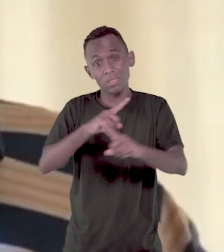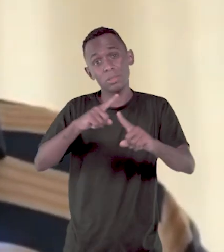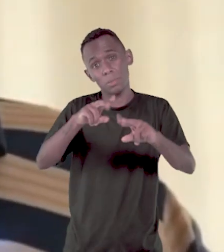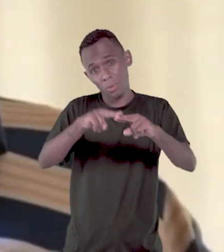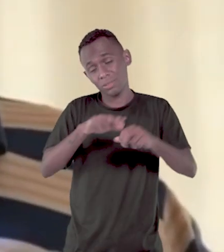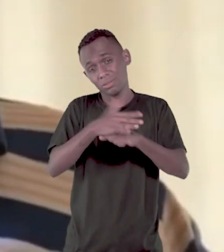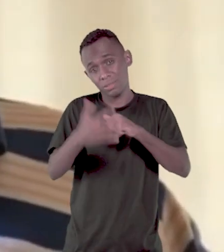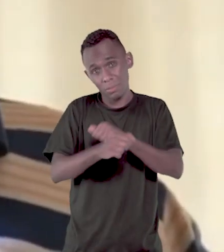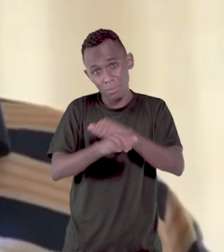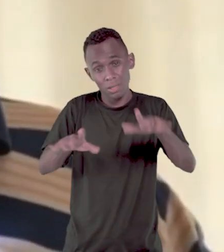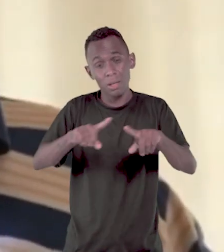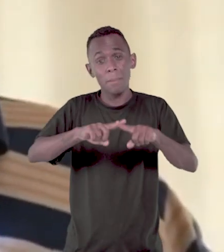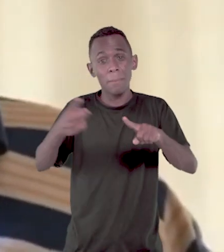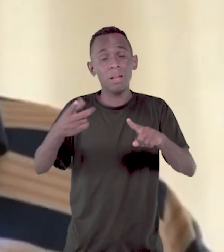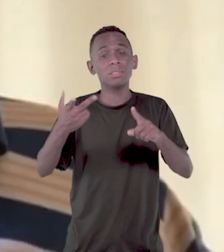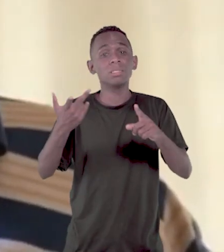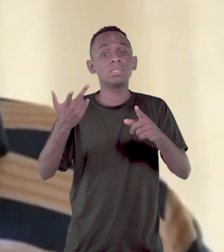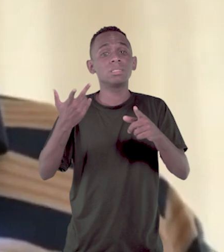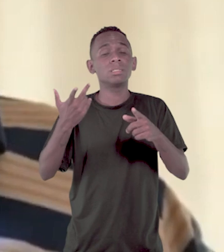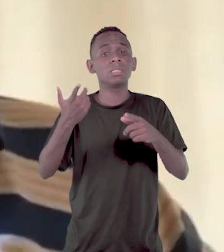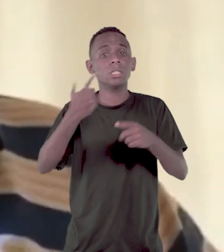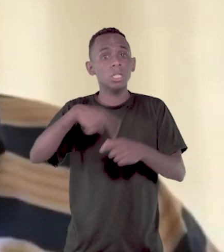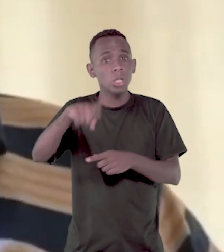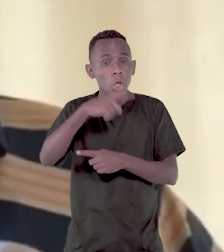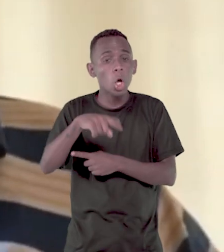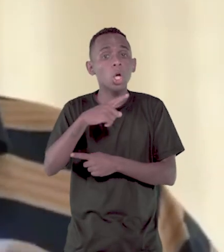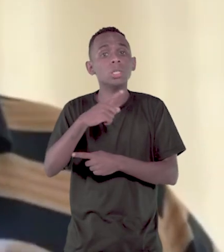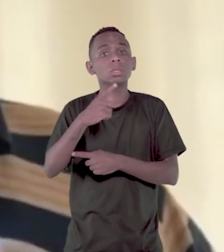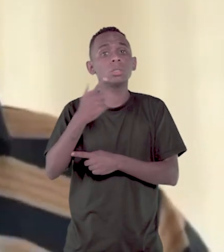pandemia, né? E que nós